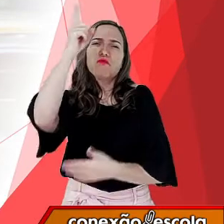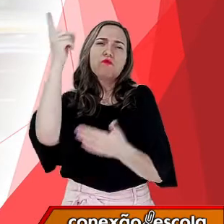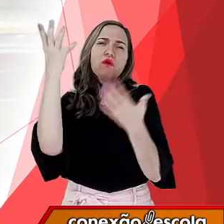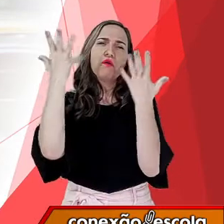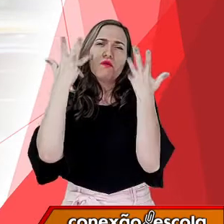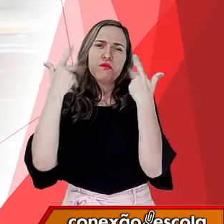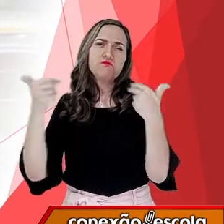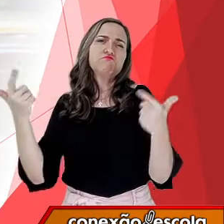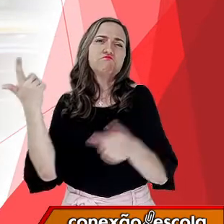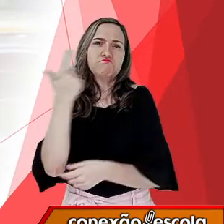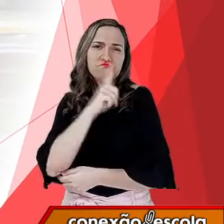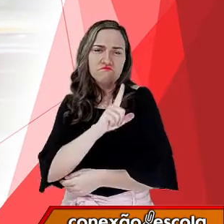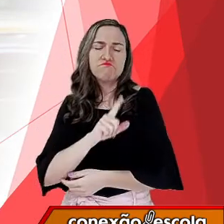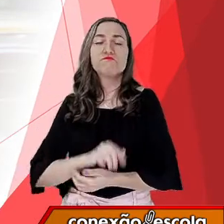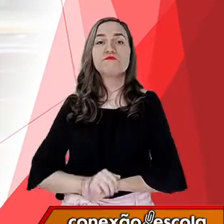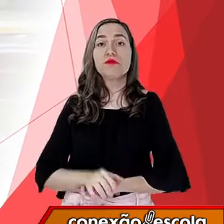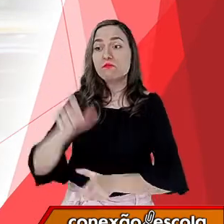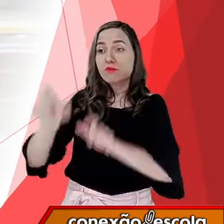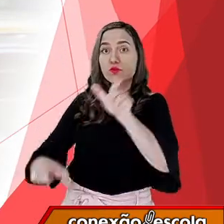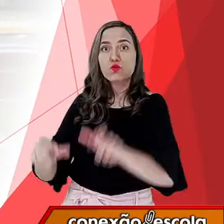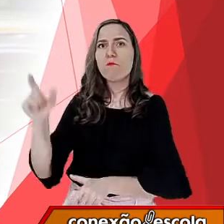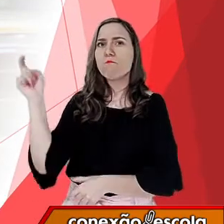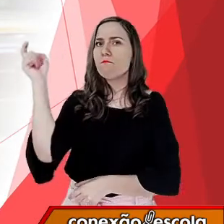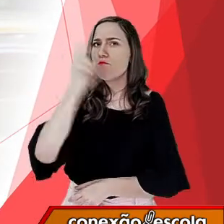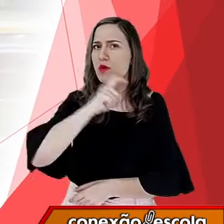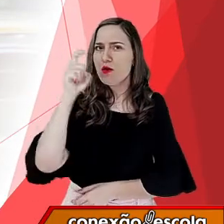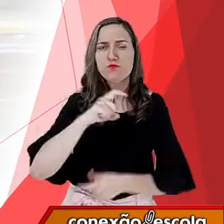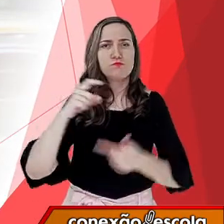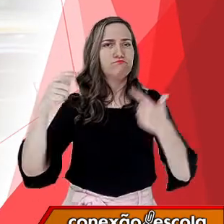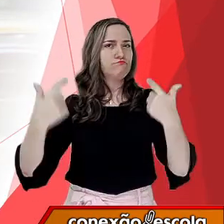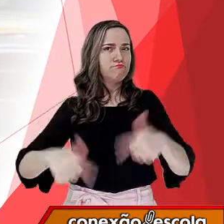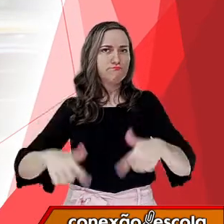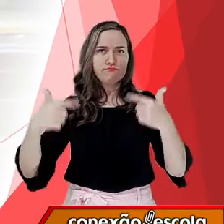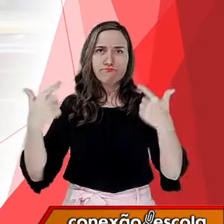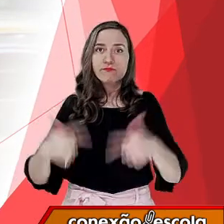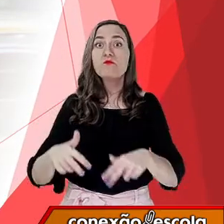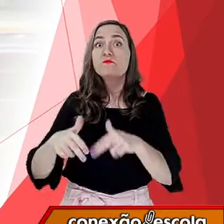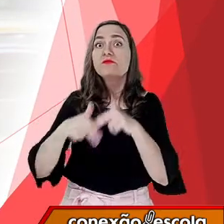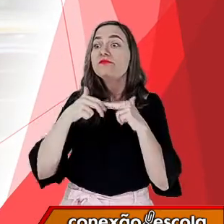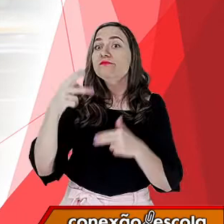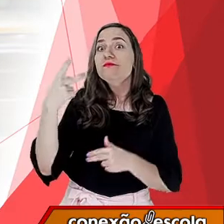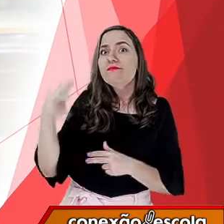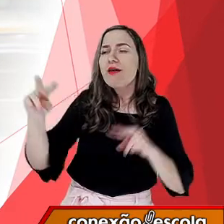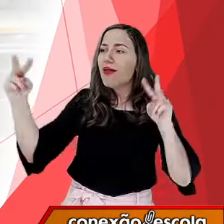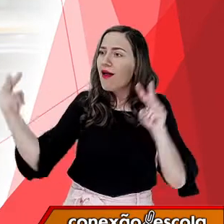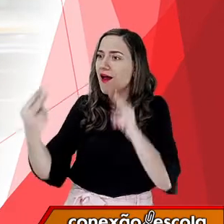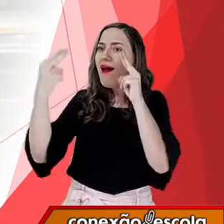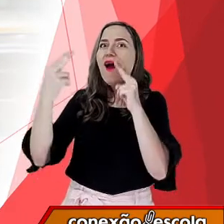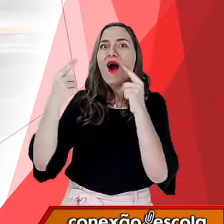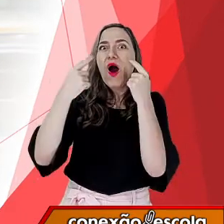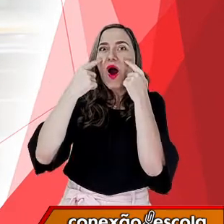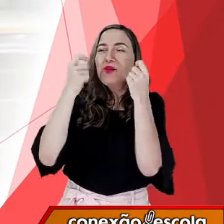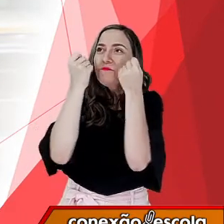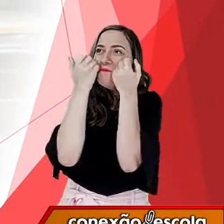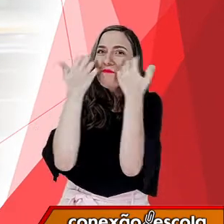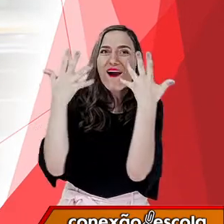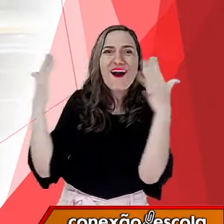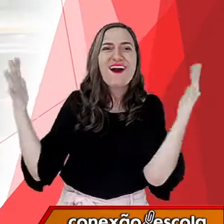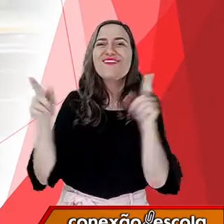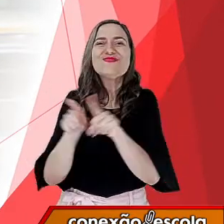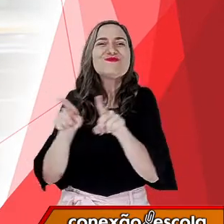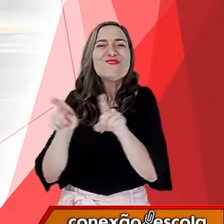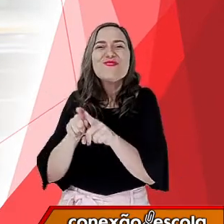festa. Os habitantes não mentem e, por isso, os olhos brilham como riachos.